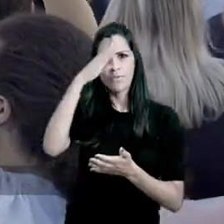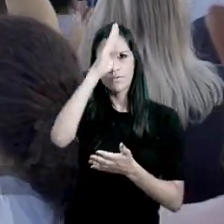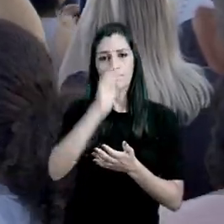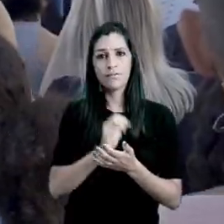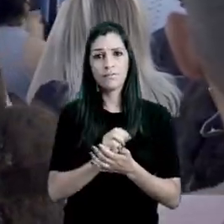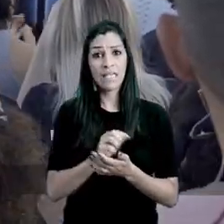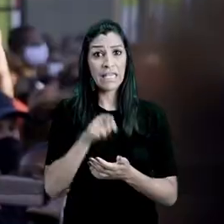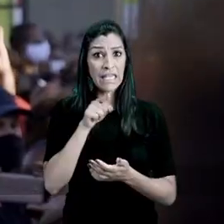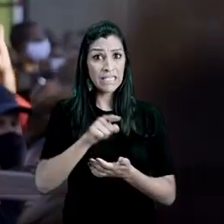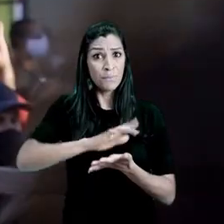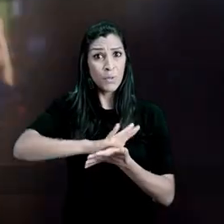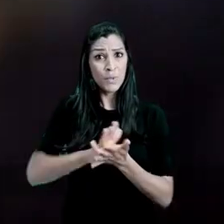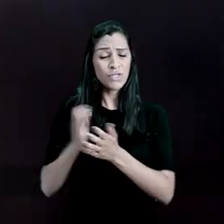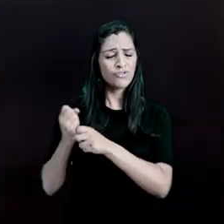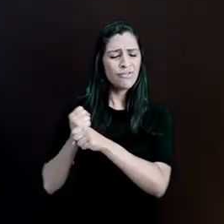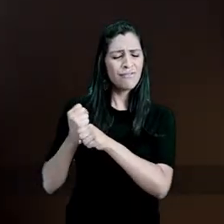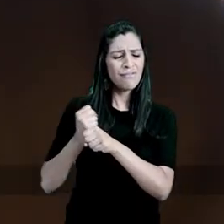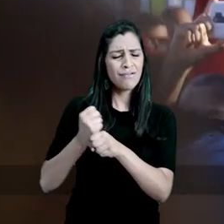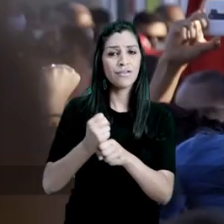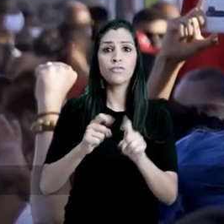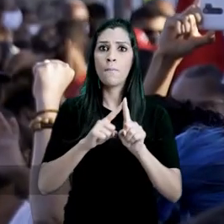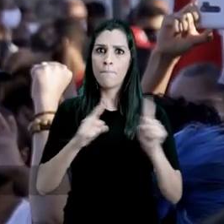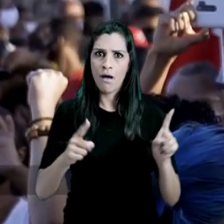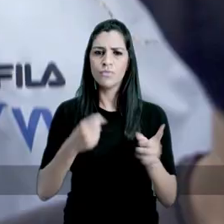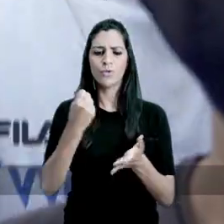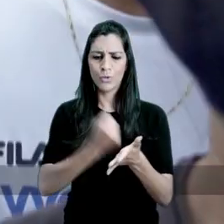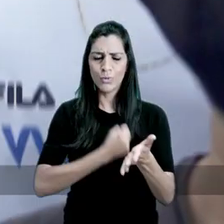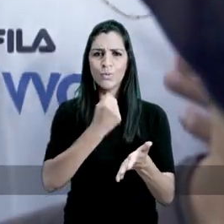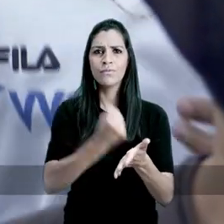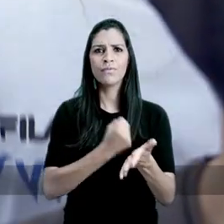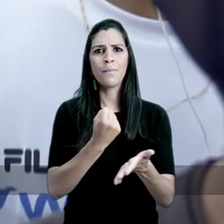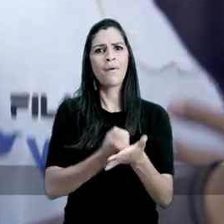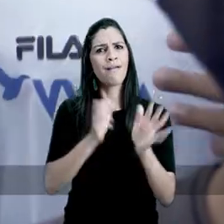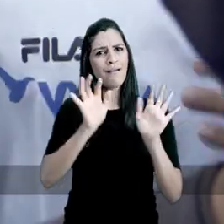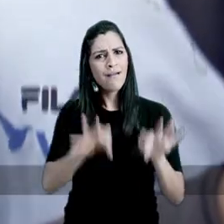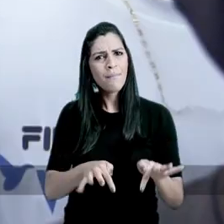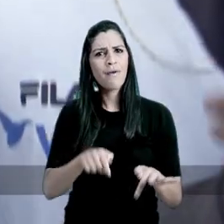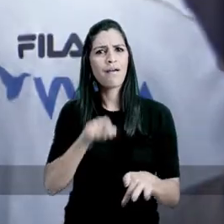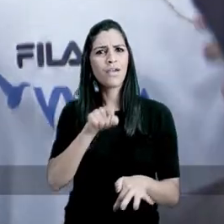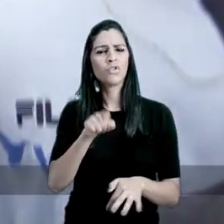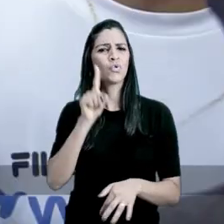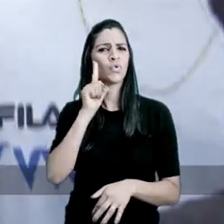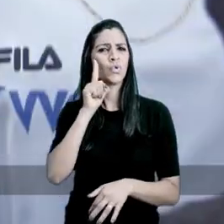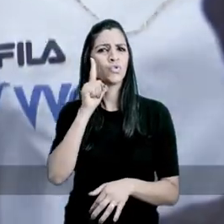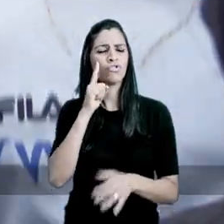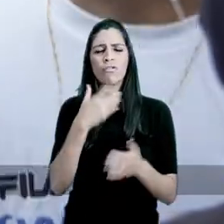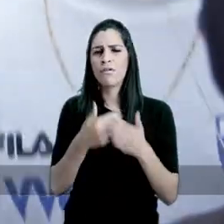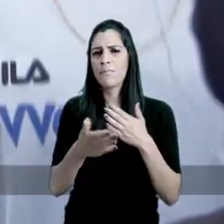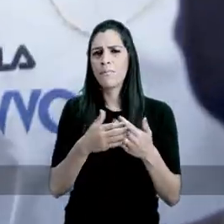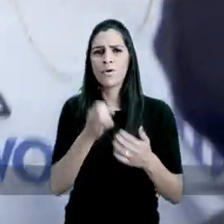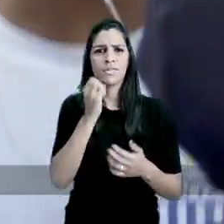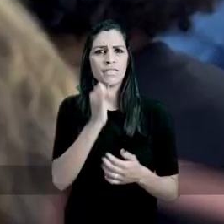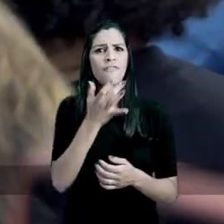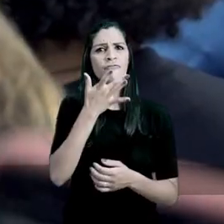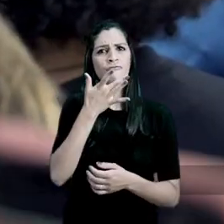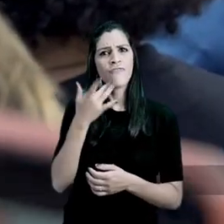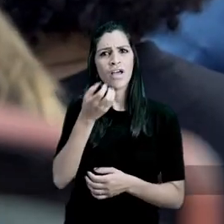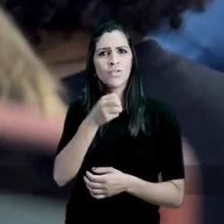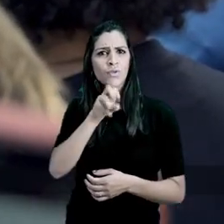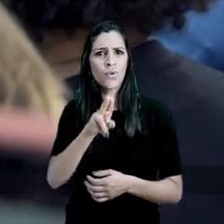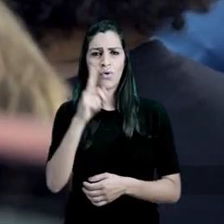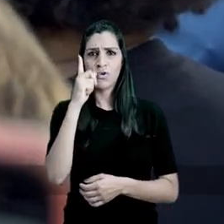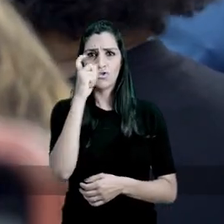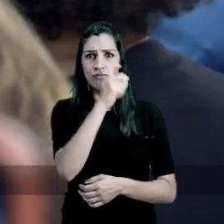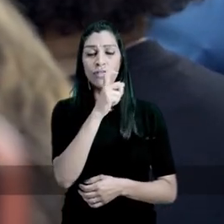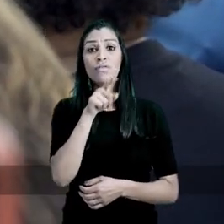Esse é um preconceito enraizado em séculos, mas é nosso dever lutar contra isso, todos os dias. Não importa se vai ser